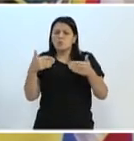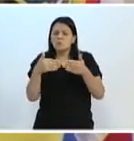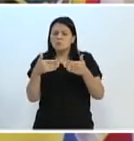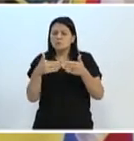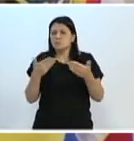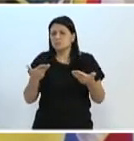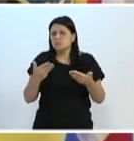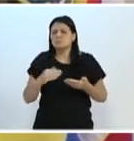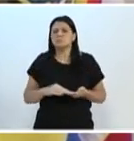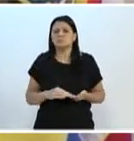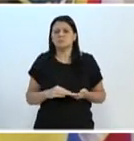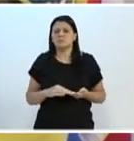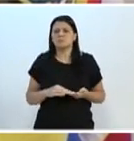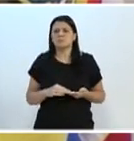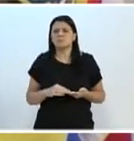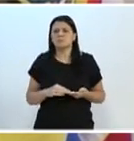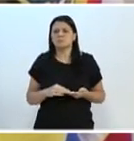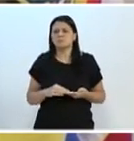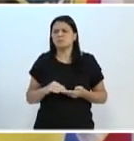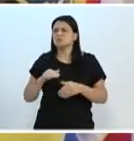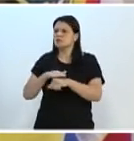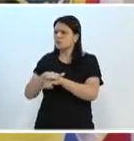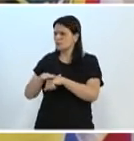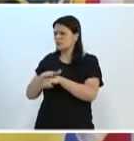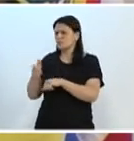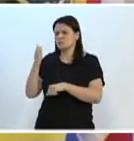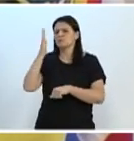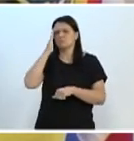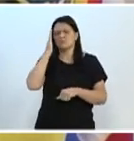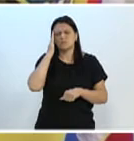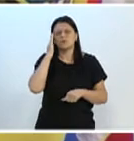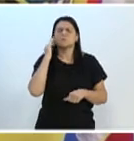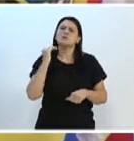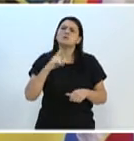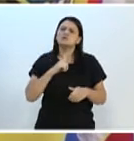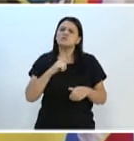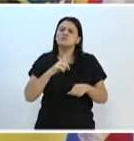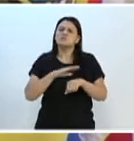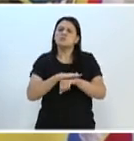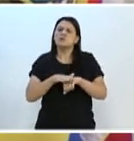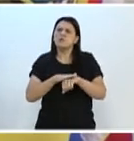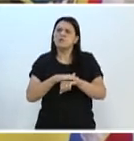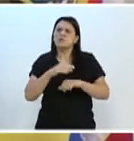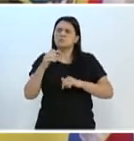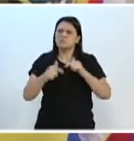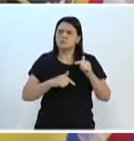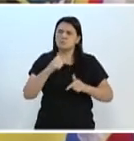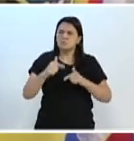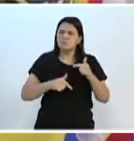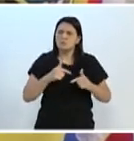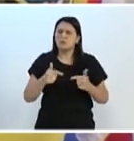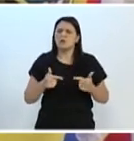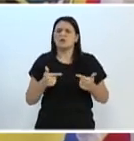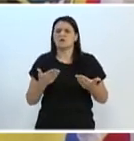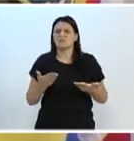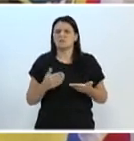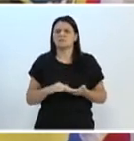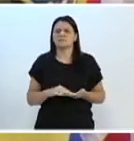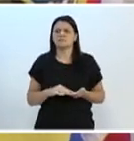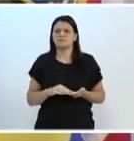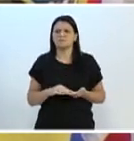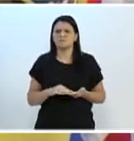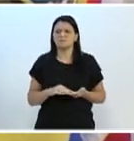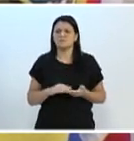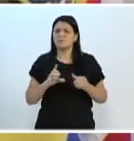eu acho, Cristiano Loureiro, nós conversamos, você sabe muito bem disso, havia uma conversa, trabalhar, construir. E aqui, de forma